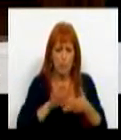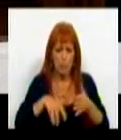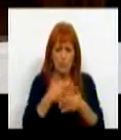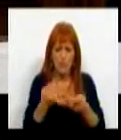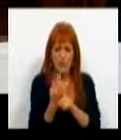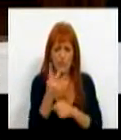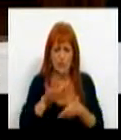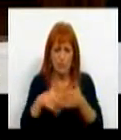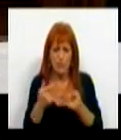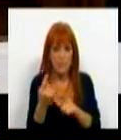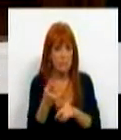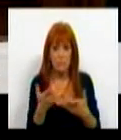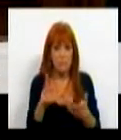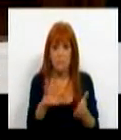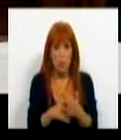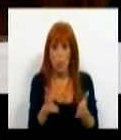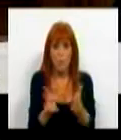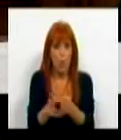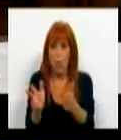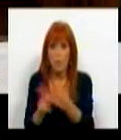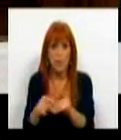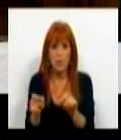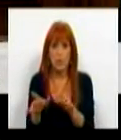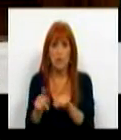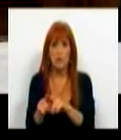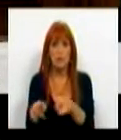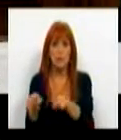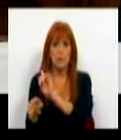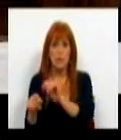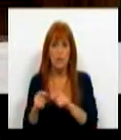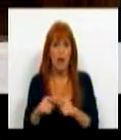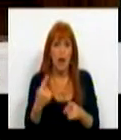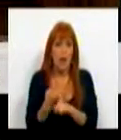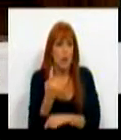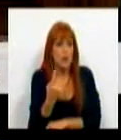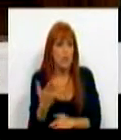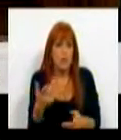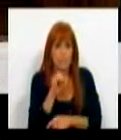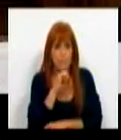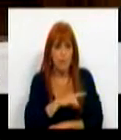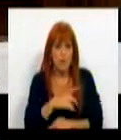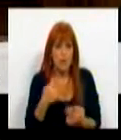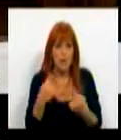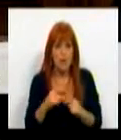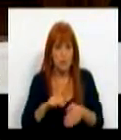planos que acabaram por não ser aprovados pela DG Competition. Isso obviamente também era uma coisa que podia